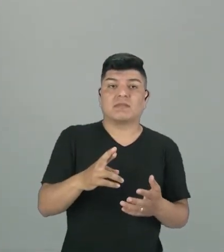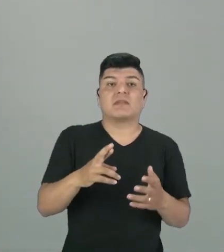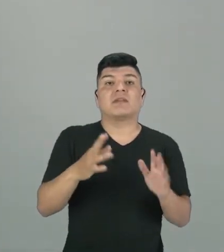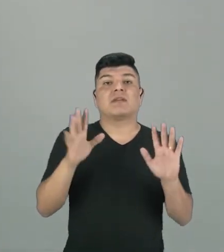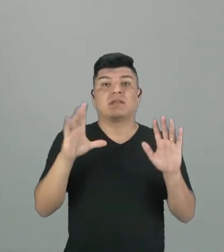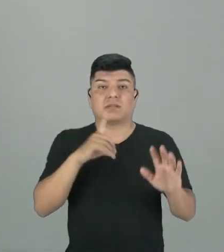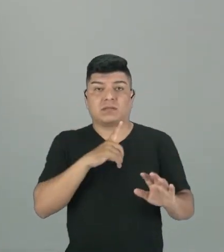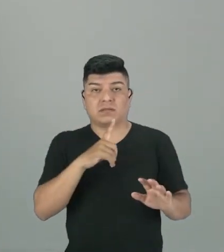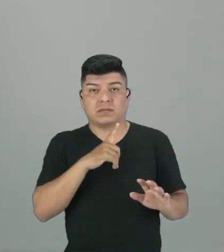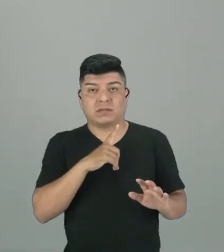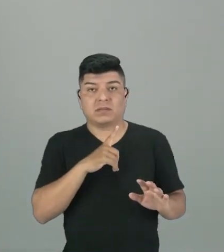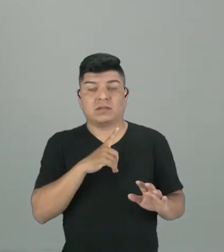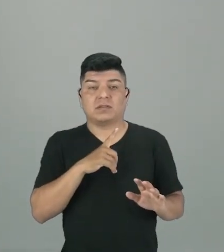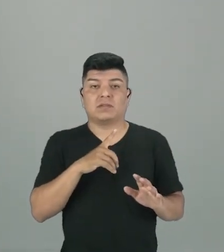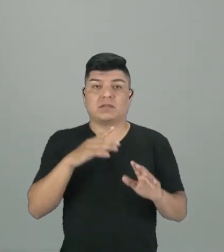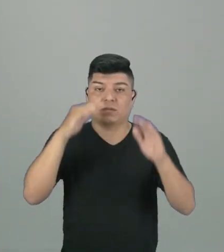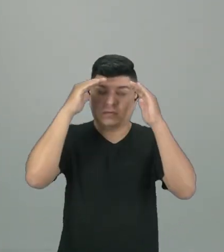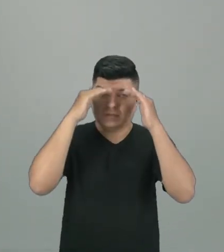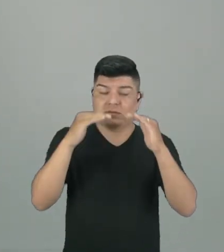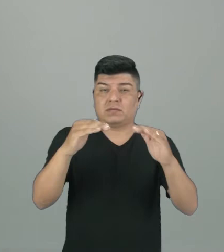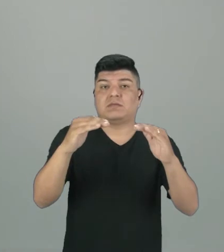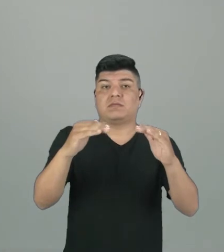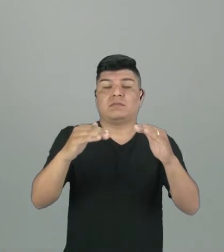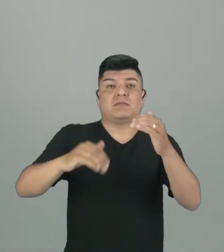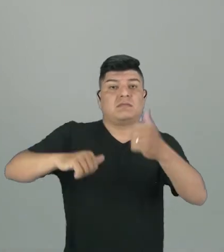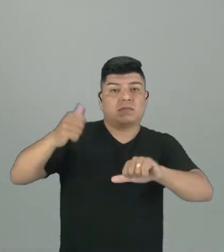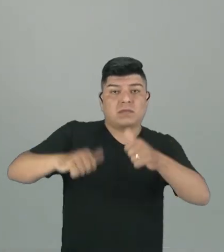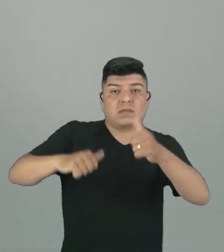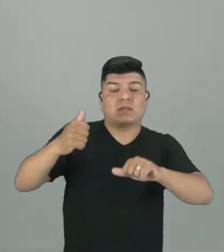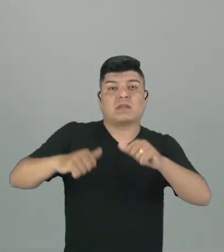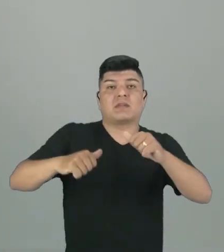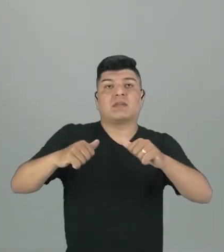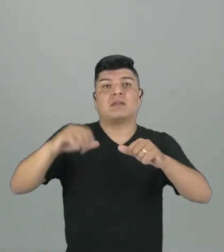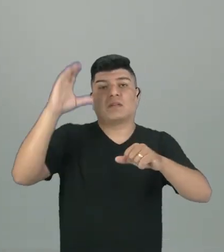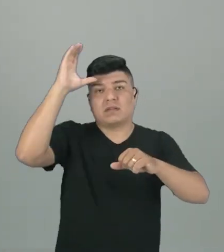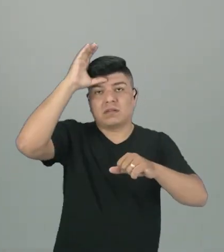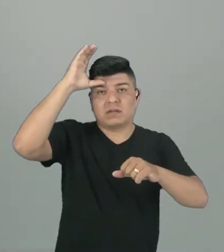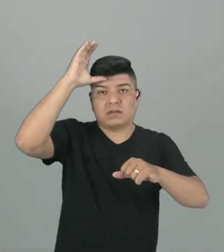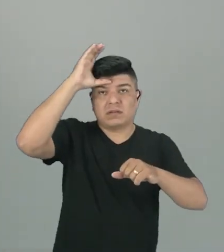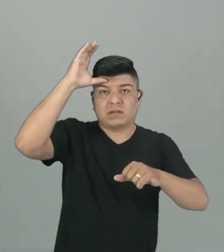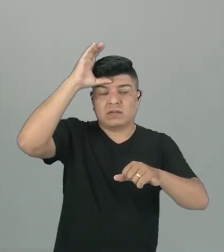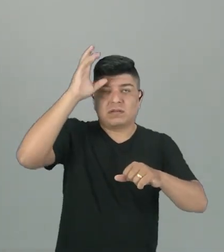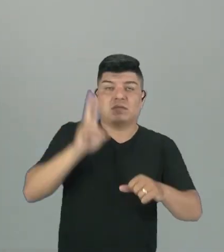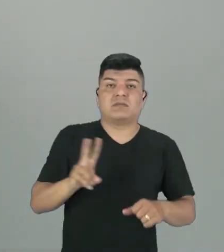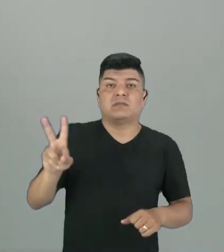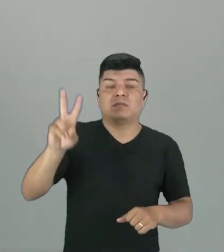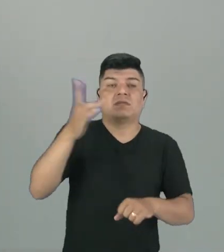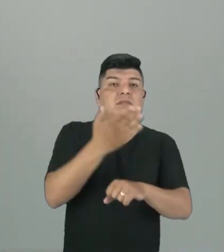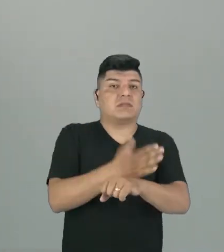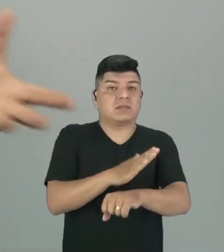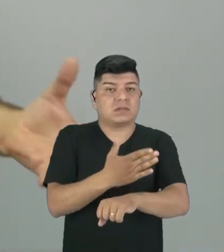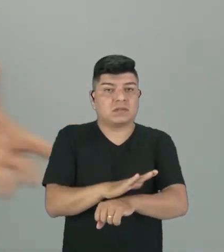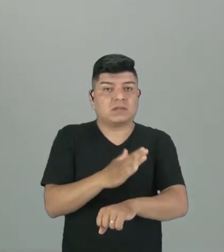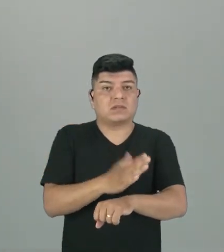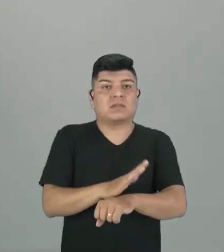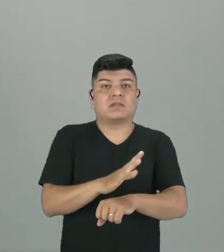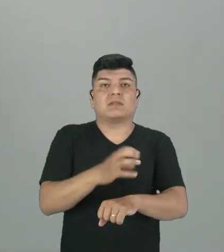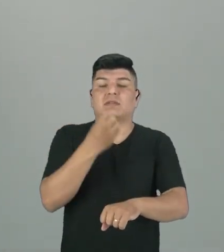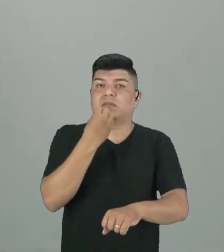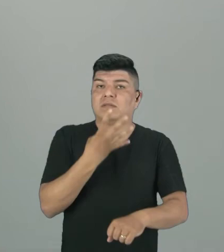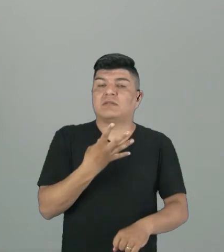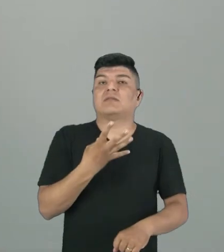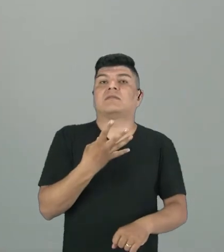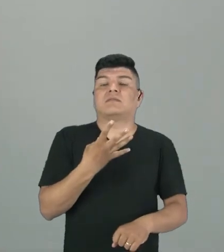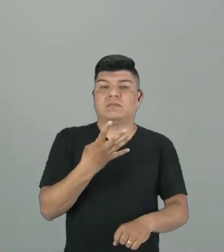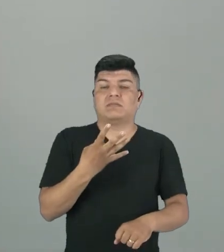que eu tenho que seguir. Avaliação crítica, conscientização, incorporar valores, praticar e ver os bons resultados.